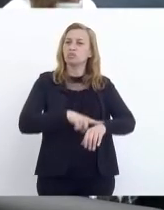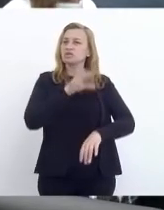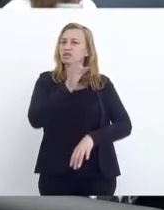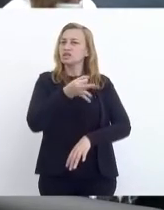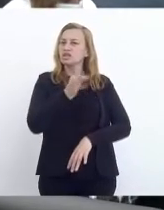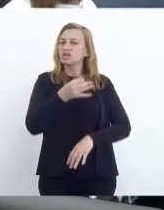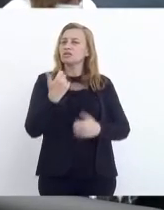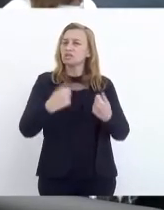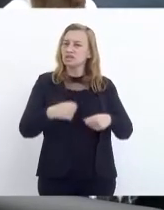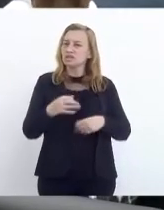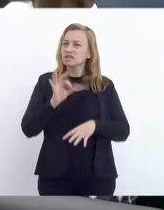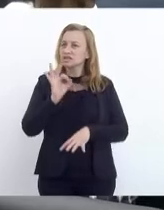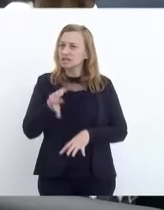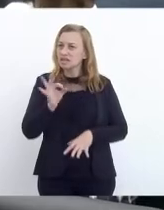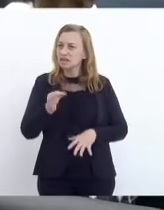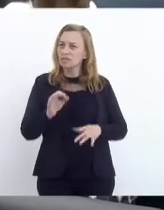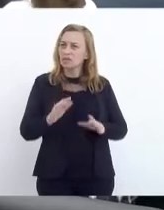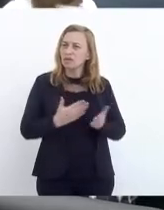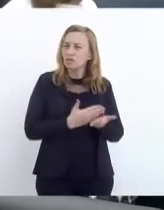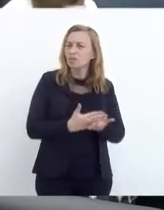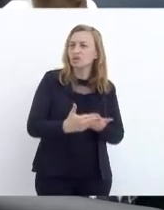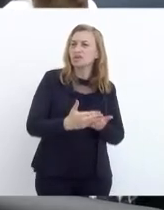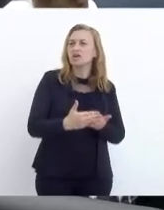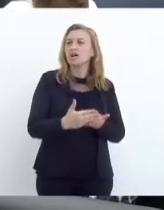que começar realmente a colocar